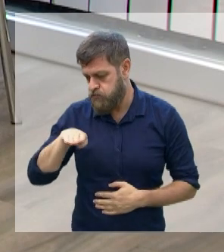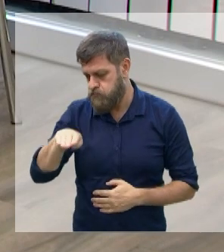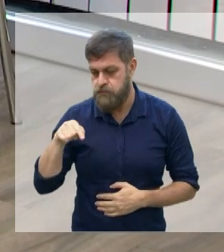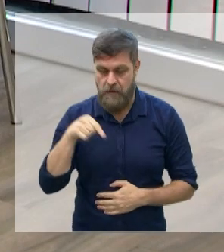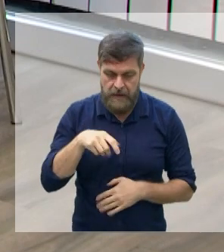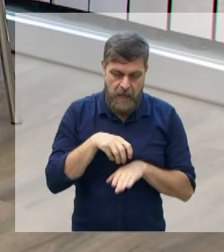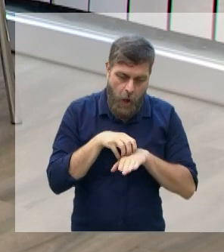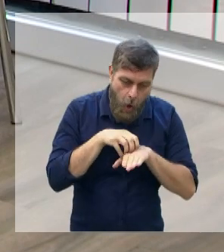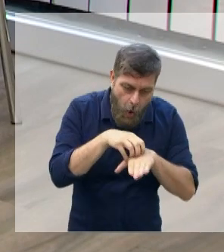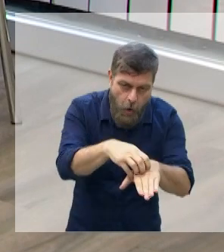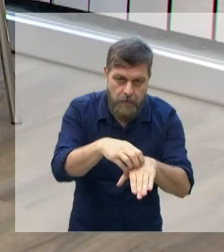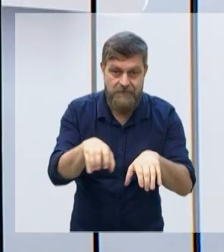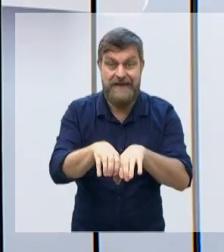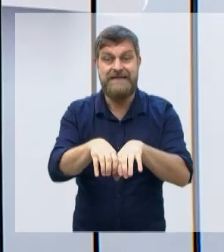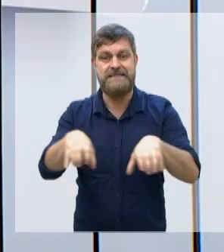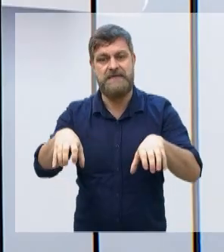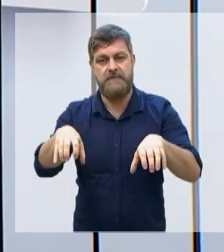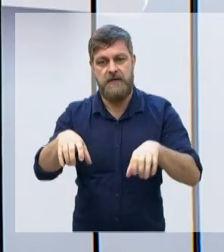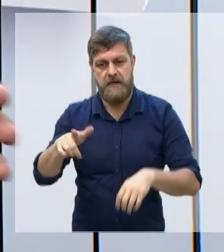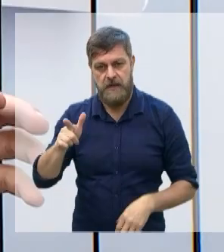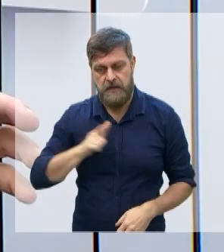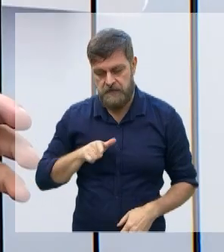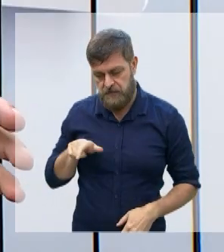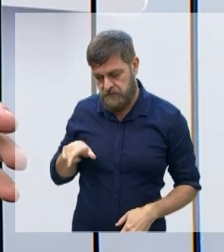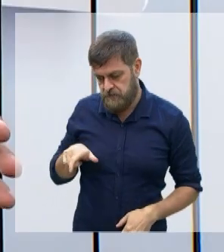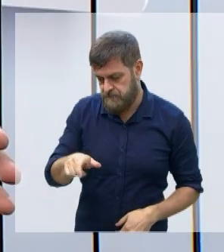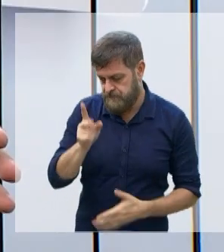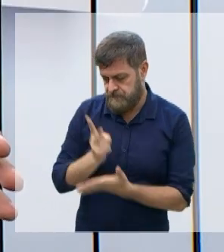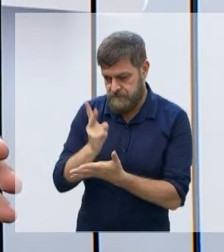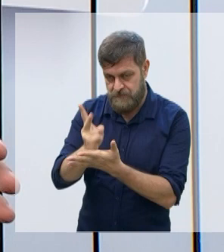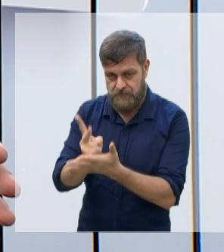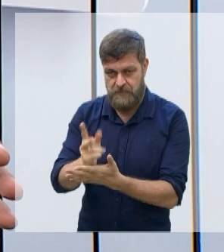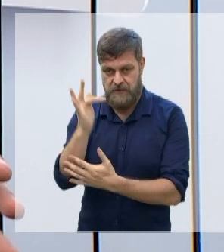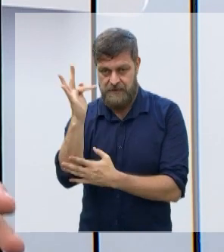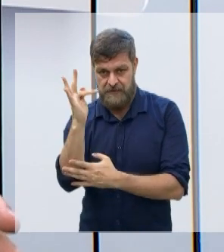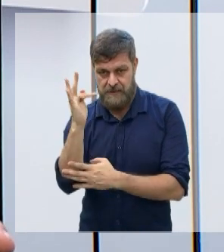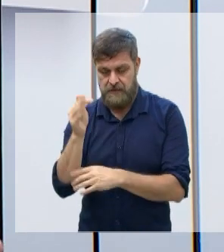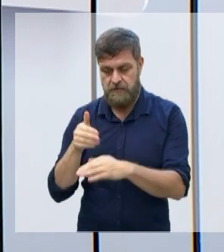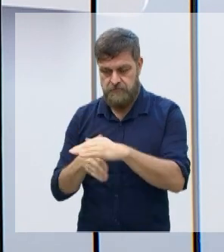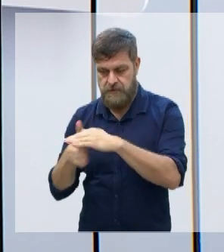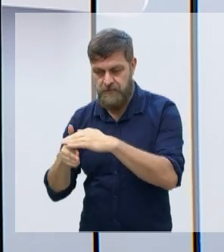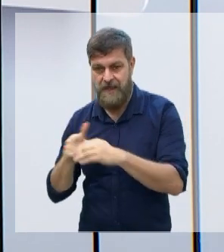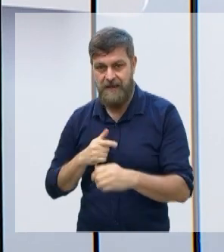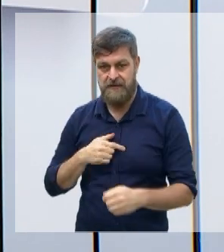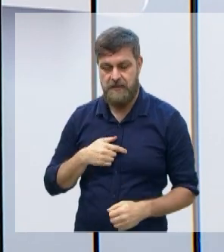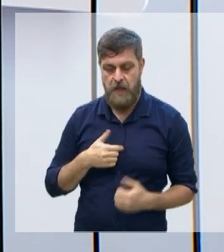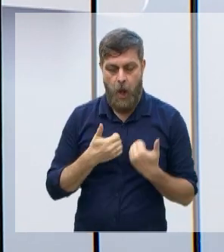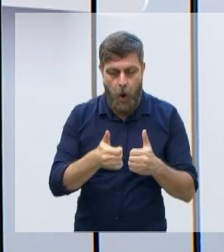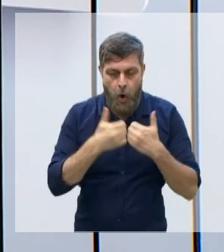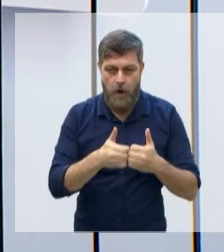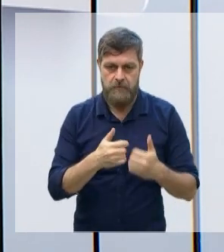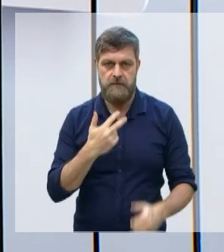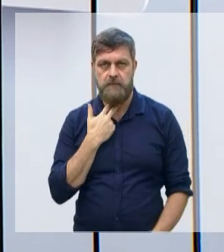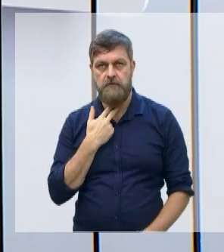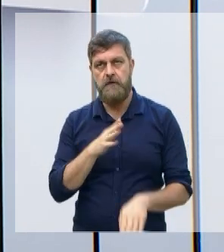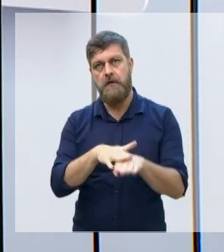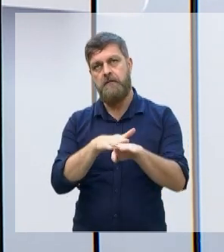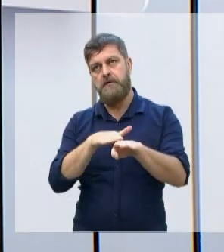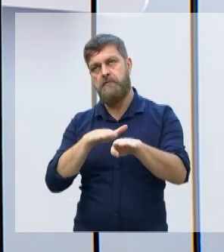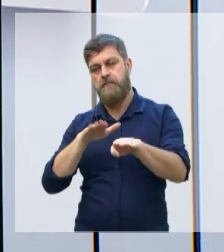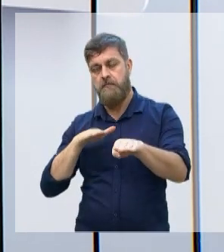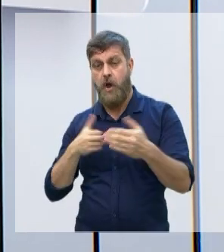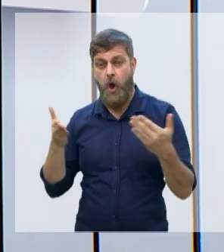exato o transporte do brt ela vai alimentar um terminal de transferência você vai diminuir e aqueles ônibus é onde